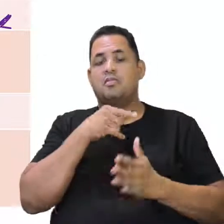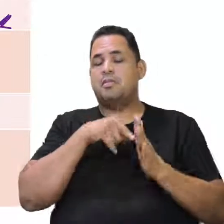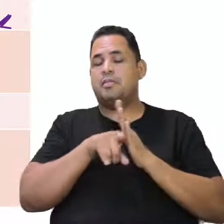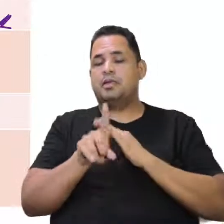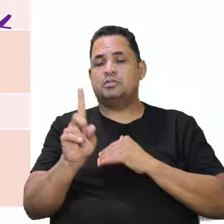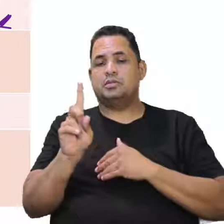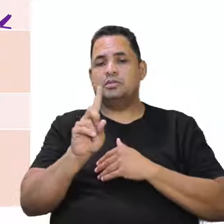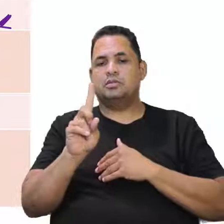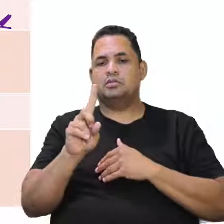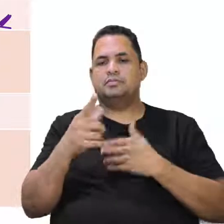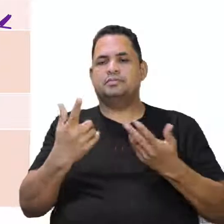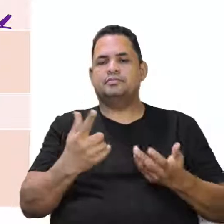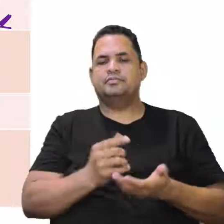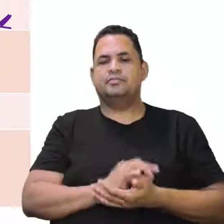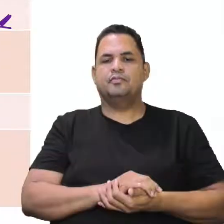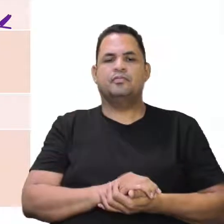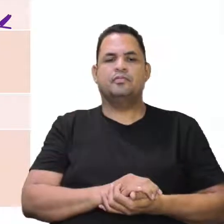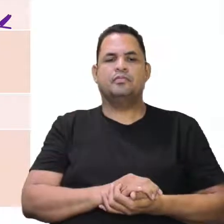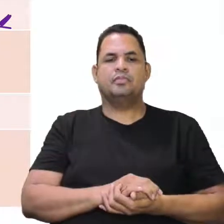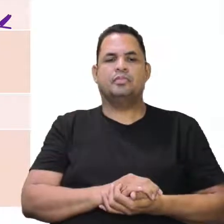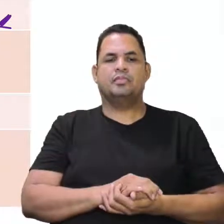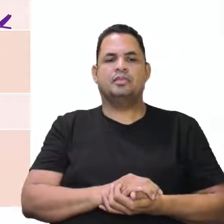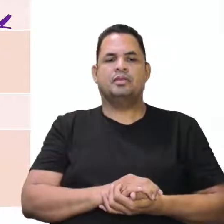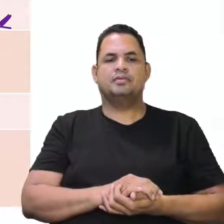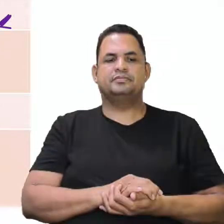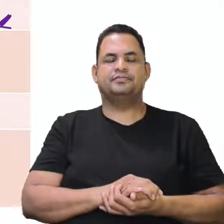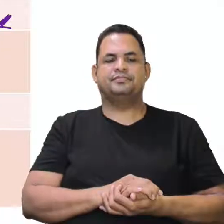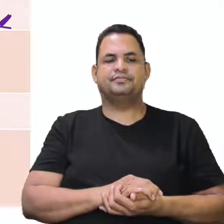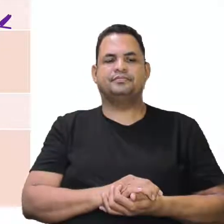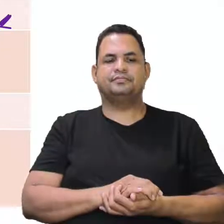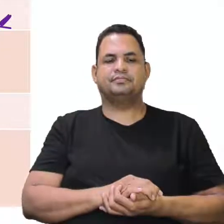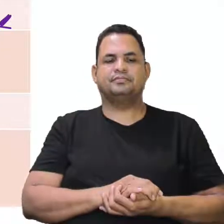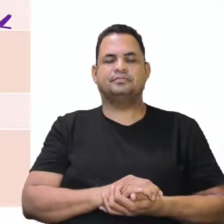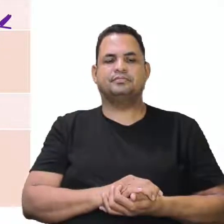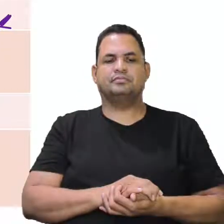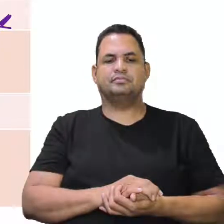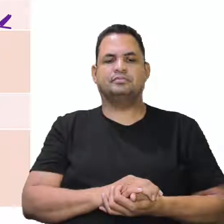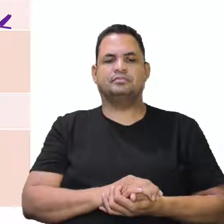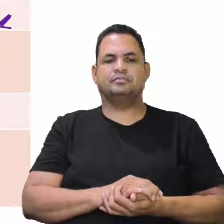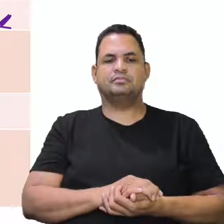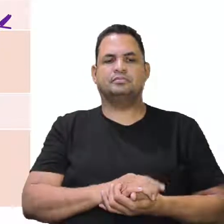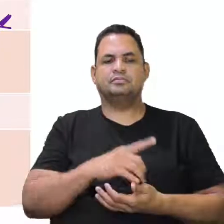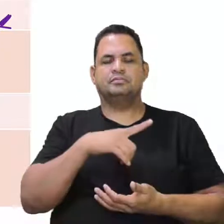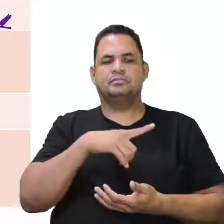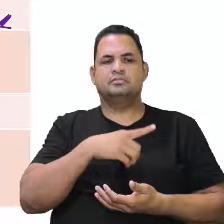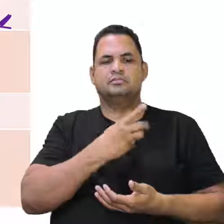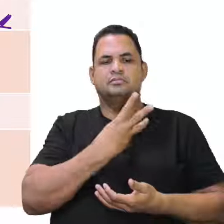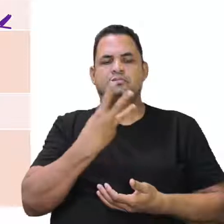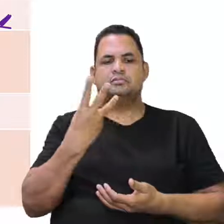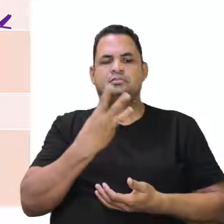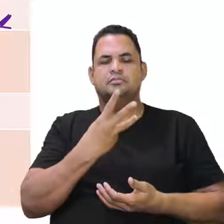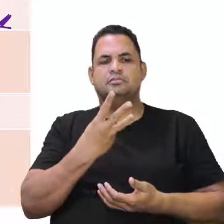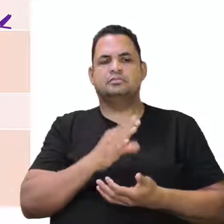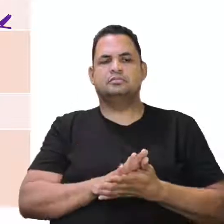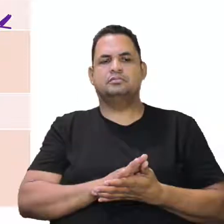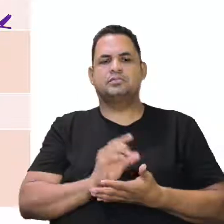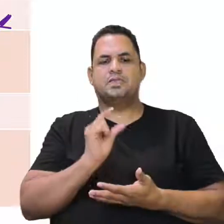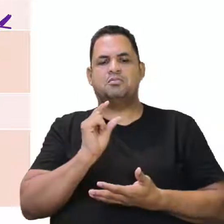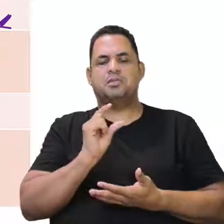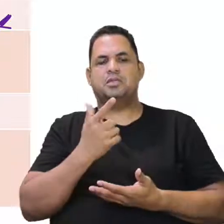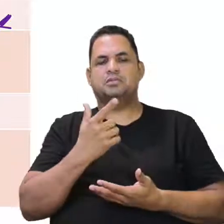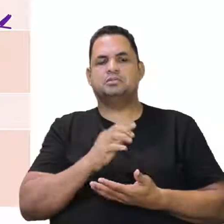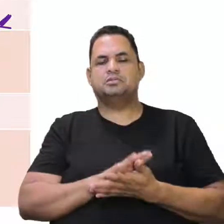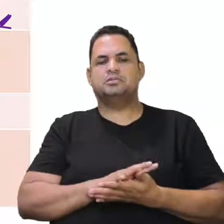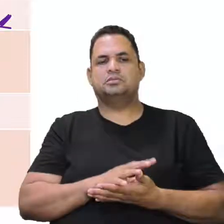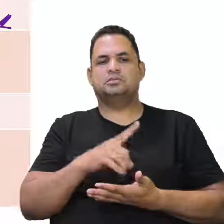interrogativa como nesta aqui. E aí, saindo do anything, que nós tivemos aqui 3 formas do anything, assim como